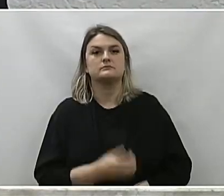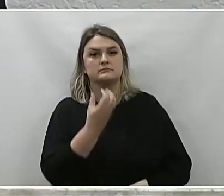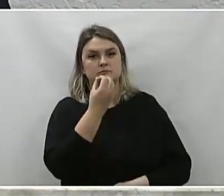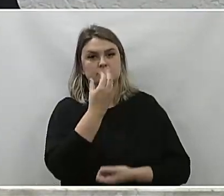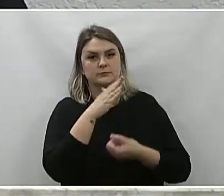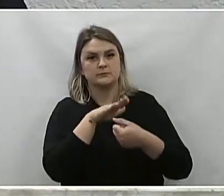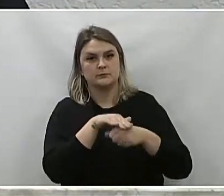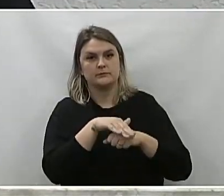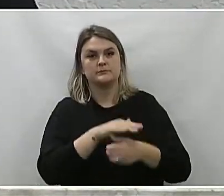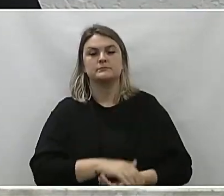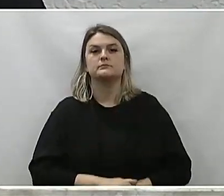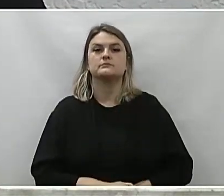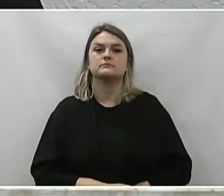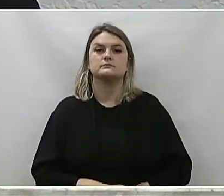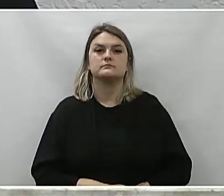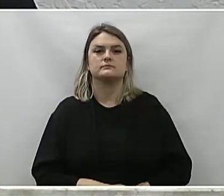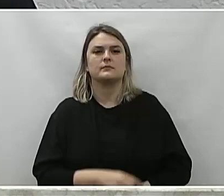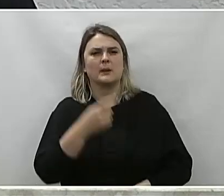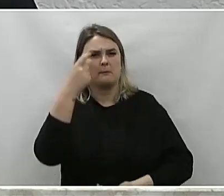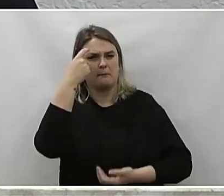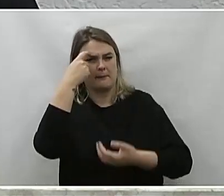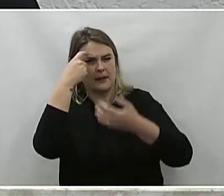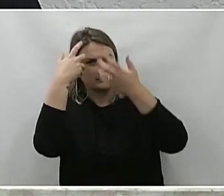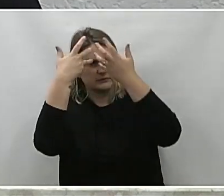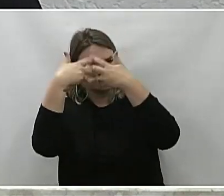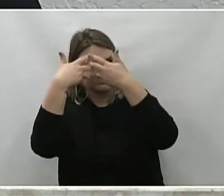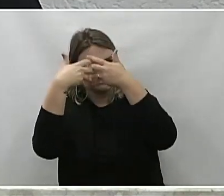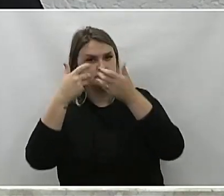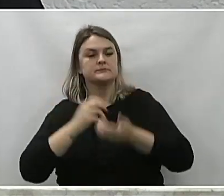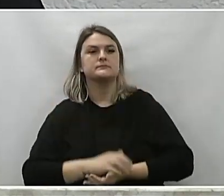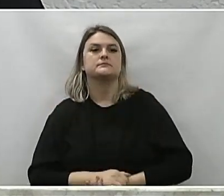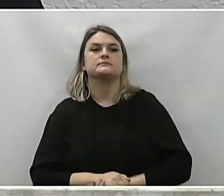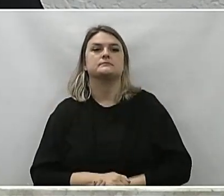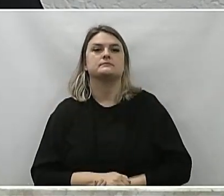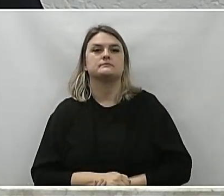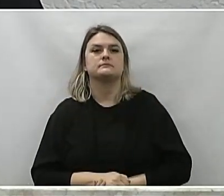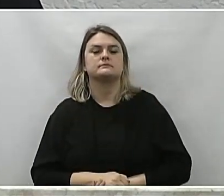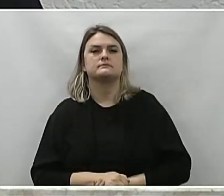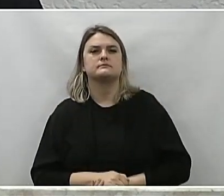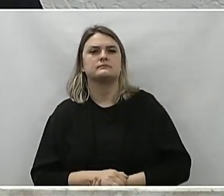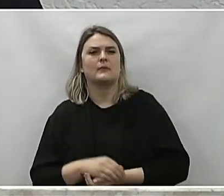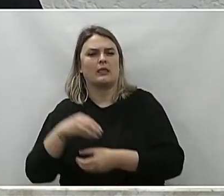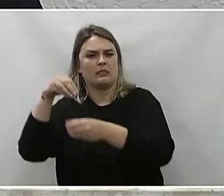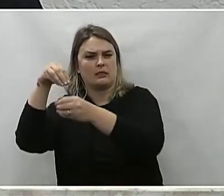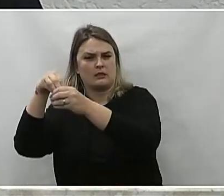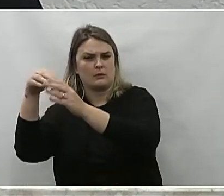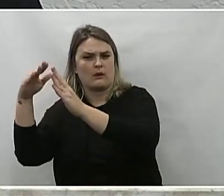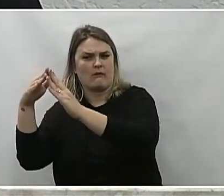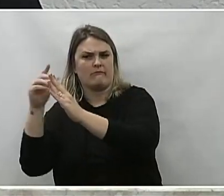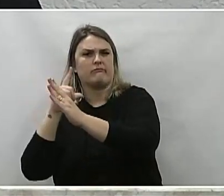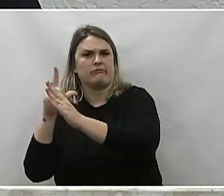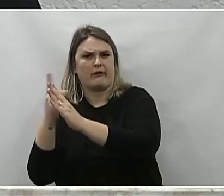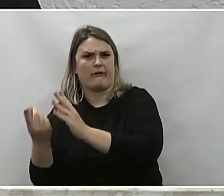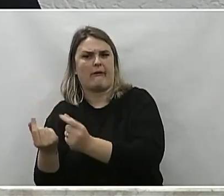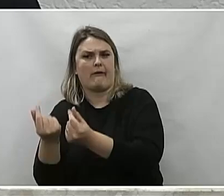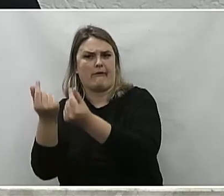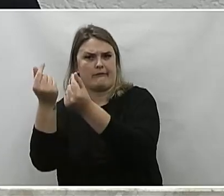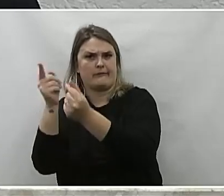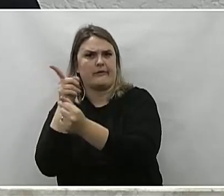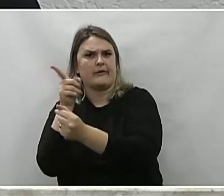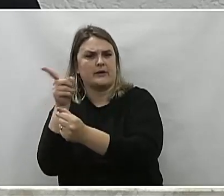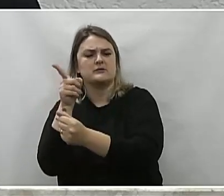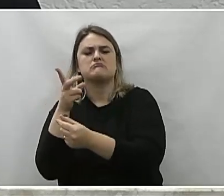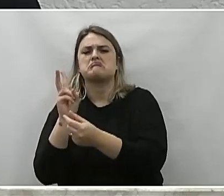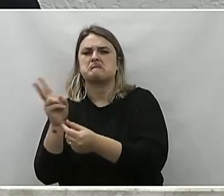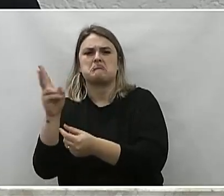boa noite para refletir na sua casa muita riqueza e ele